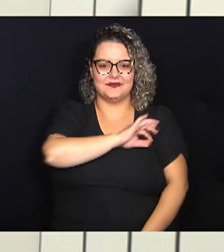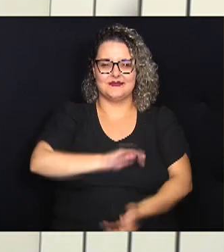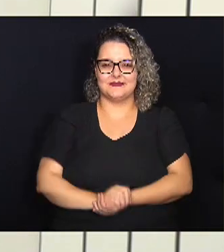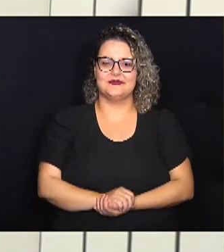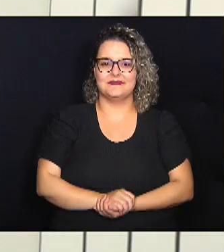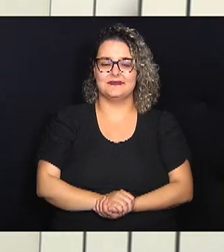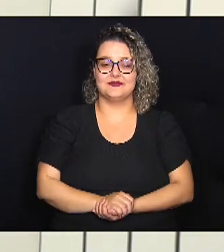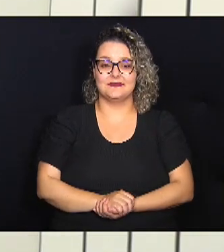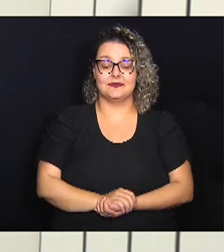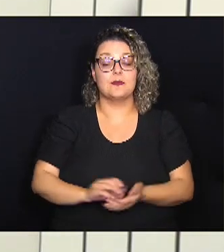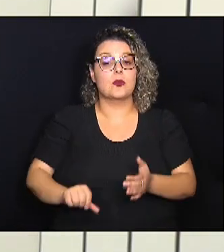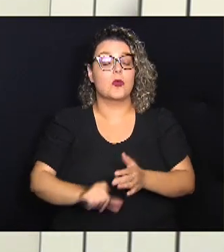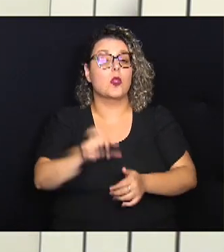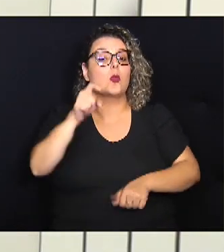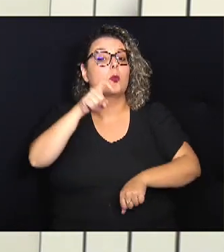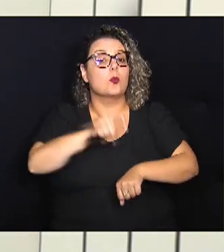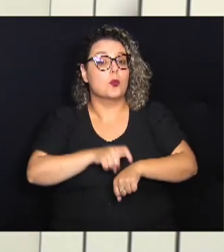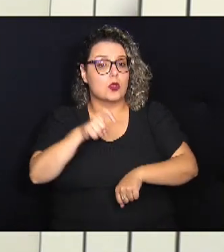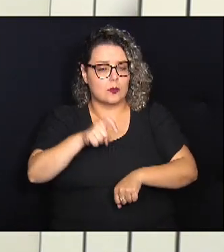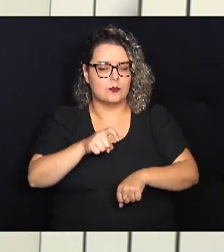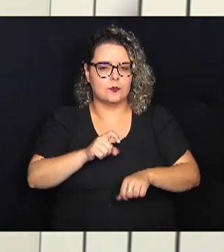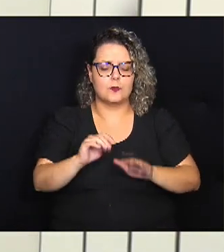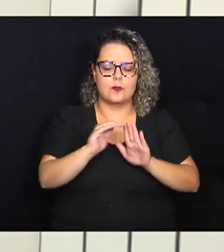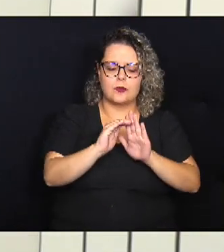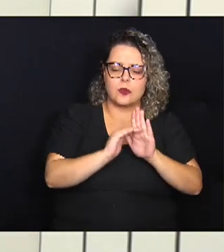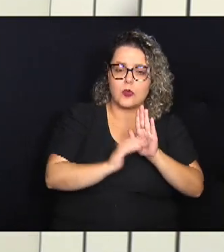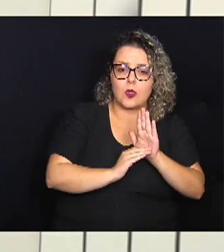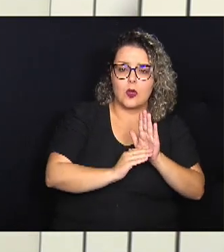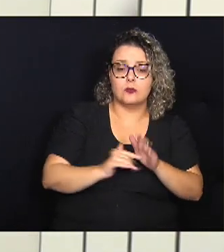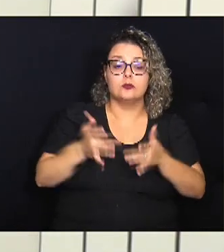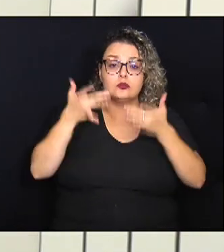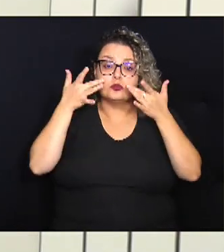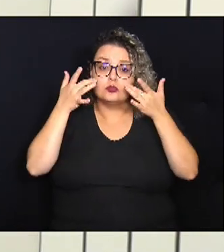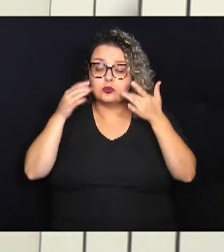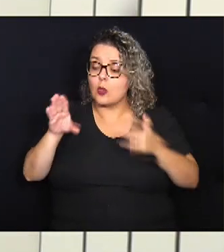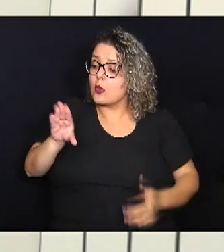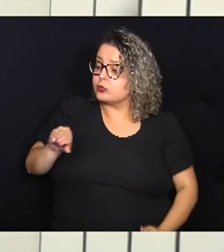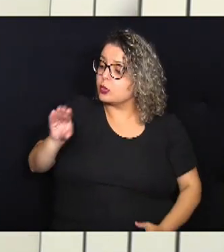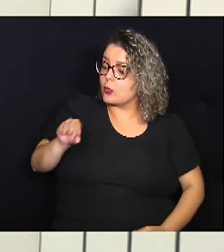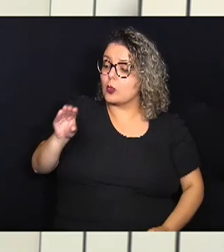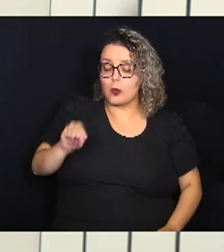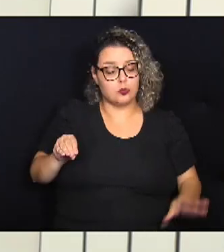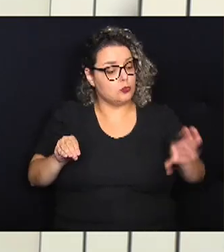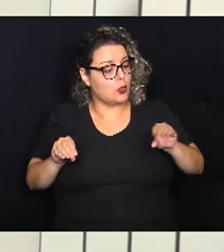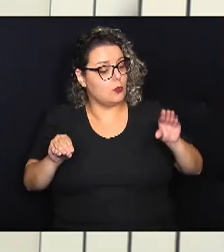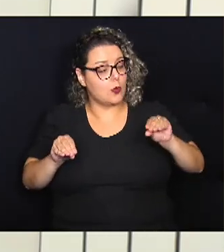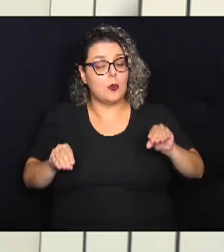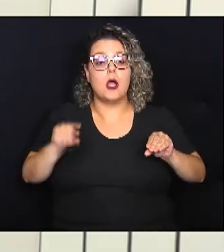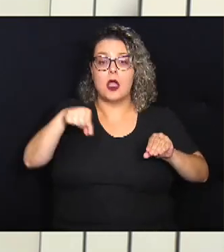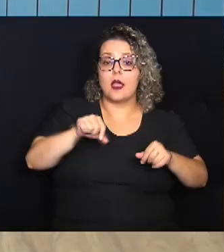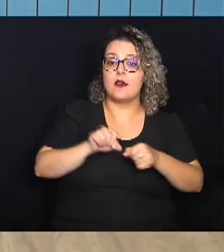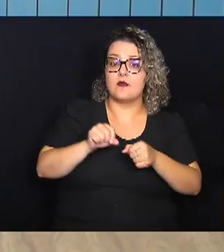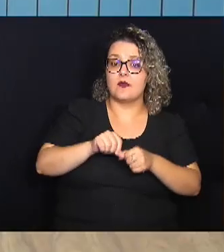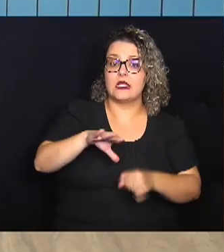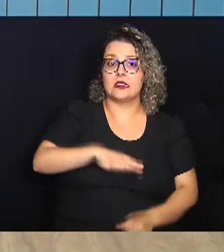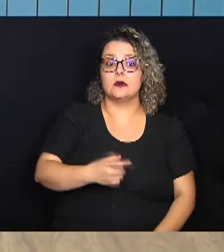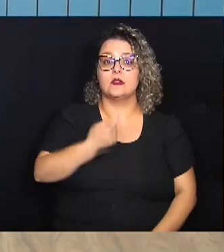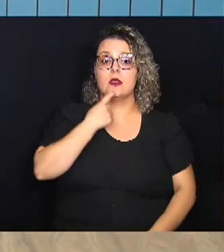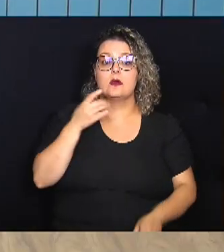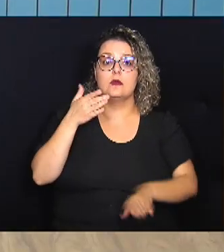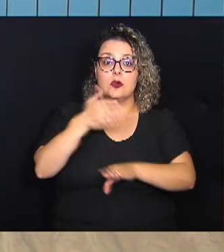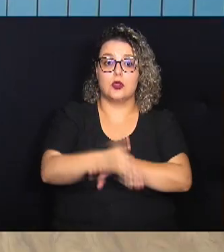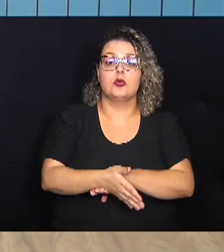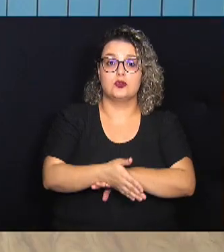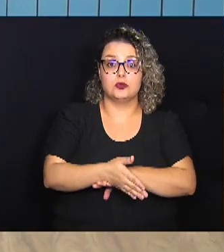E a primeira etapa do projeto Teatro de Fantoches é realizada em Campinas. Participaram